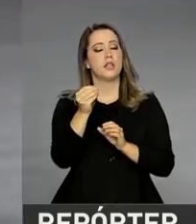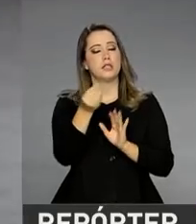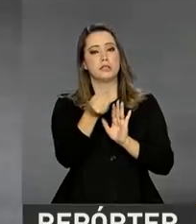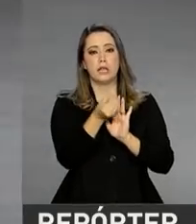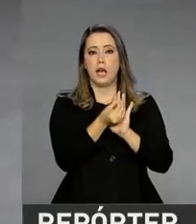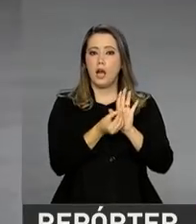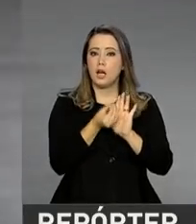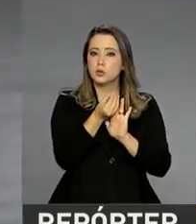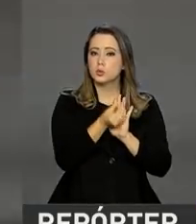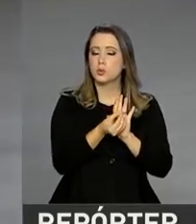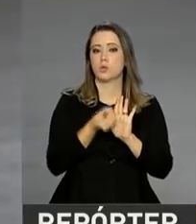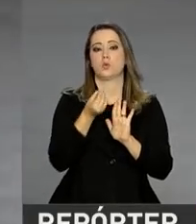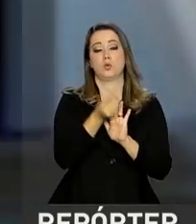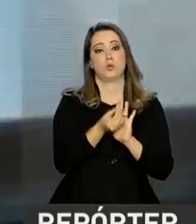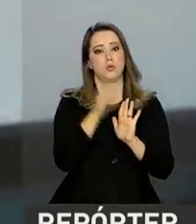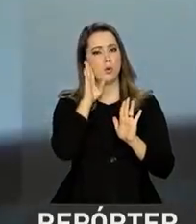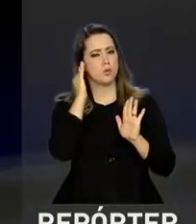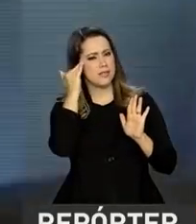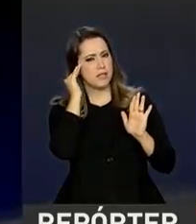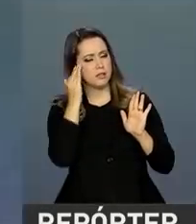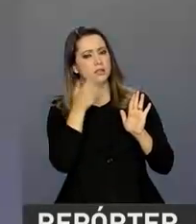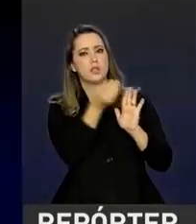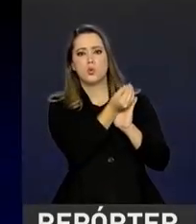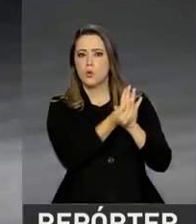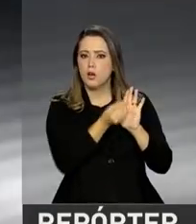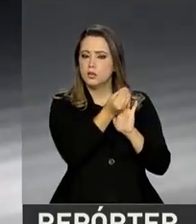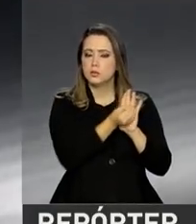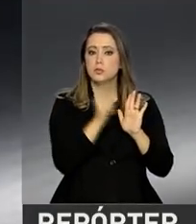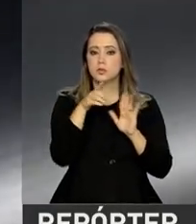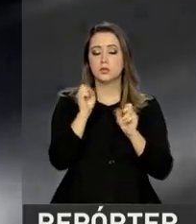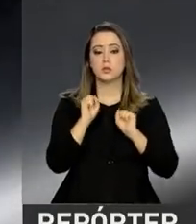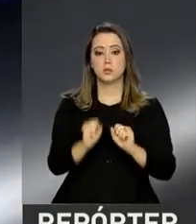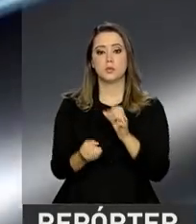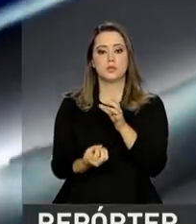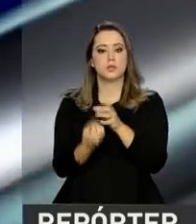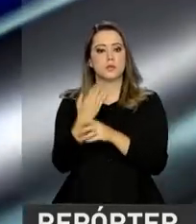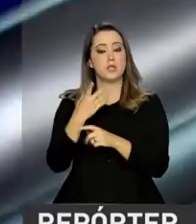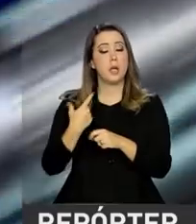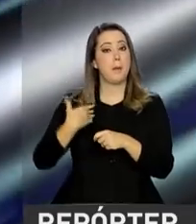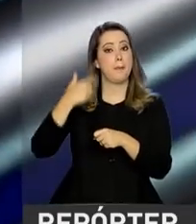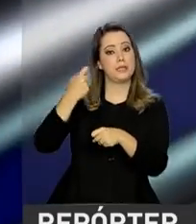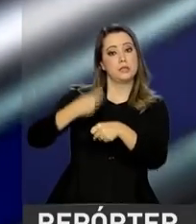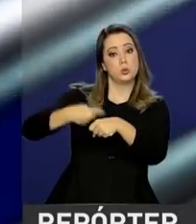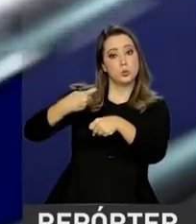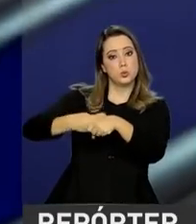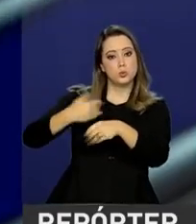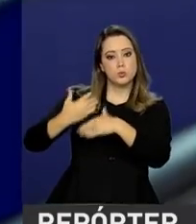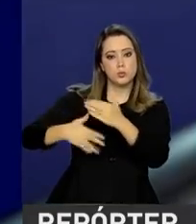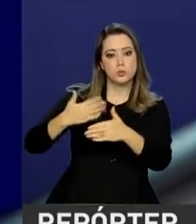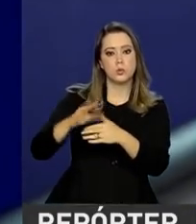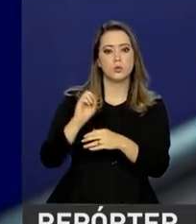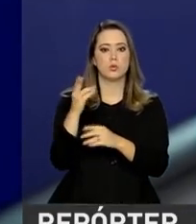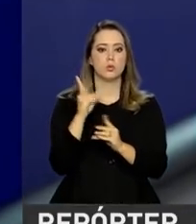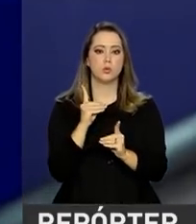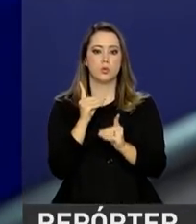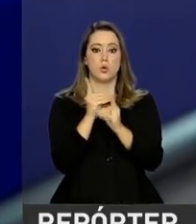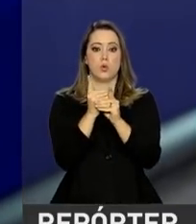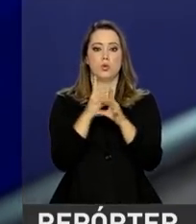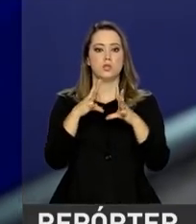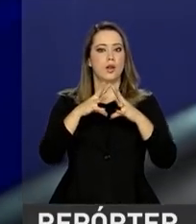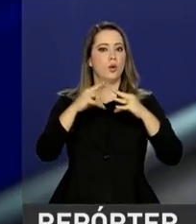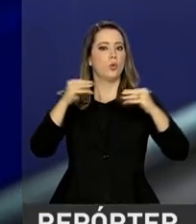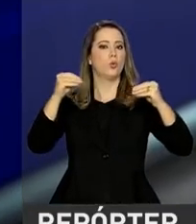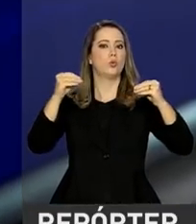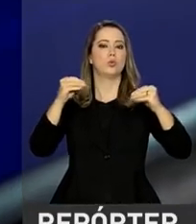se compreende a estrutura de um átomo, é possível, por exemplo, criar materiais mais resistentes ou encontrar a cura para